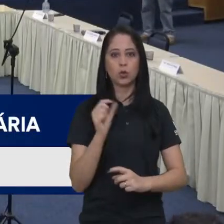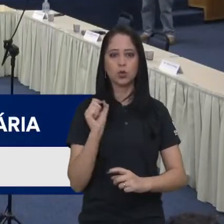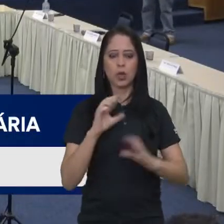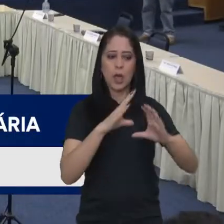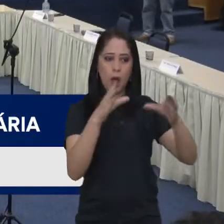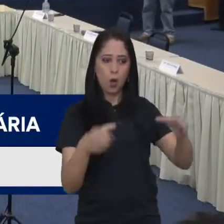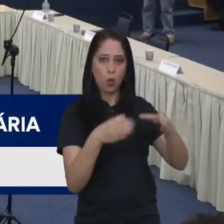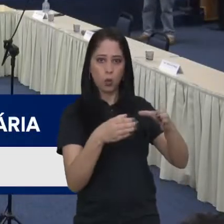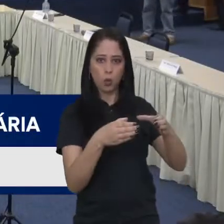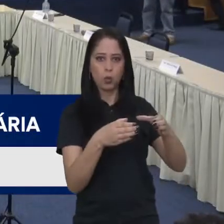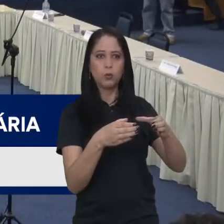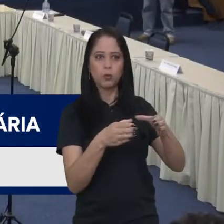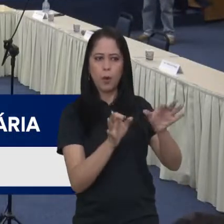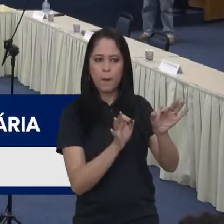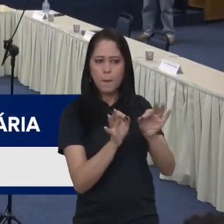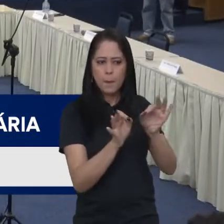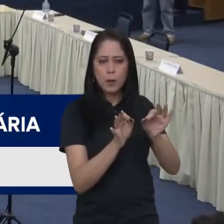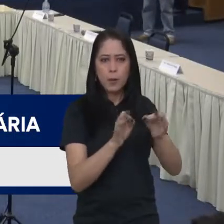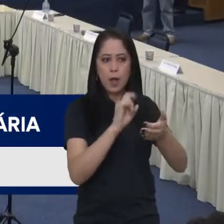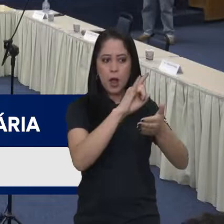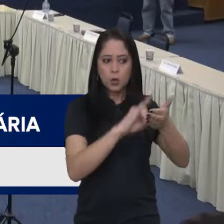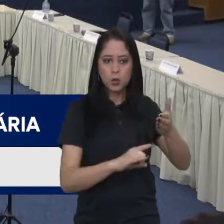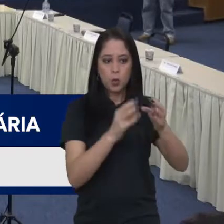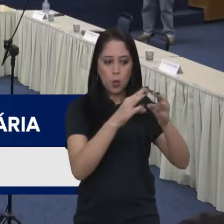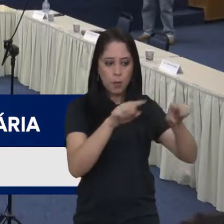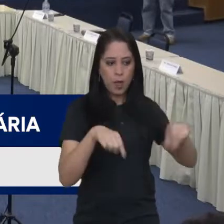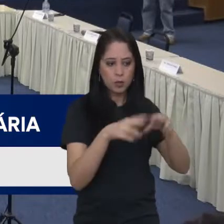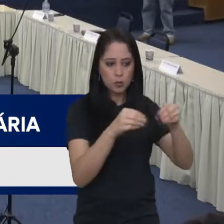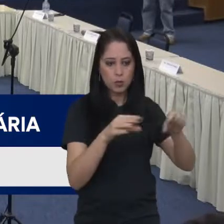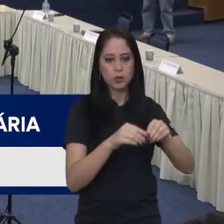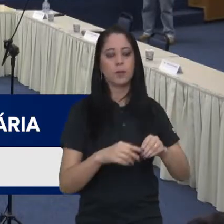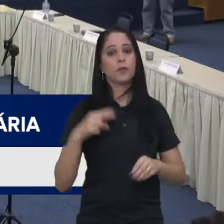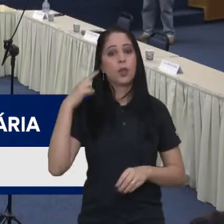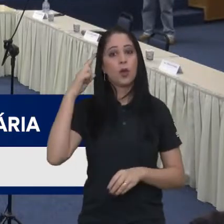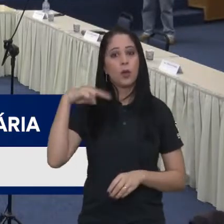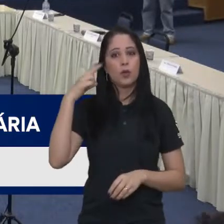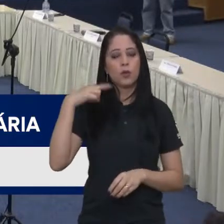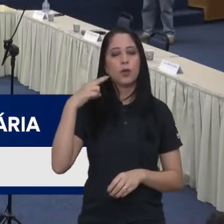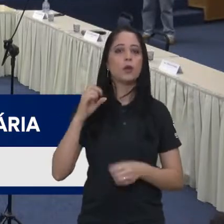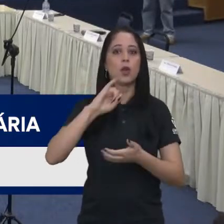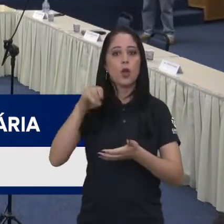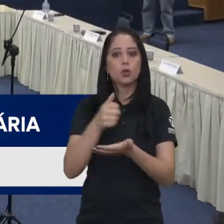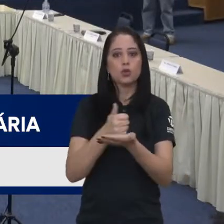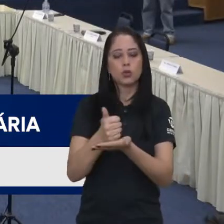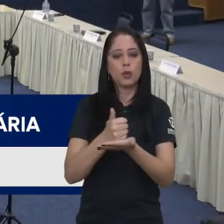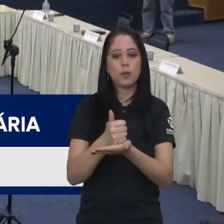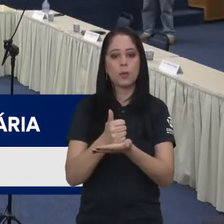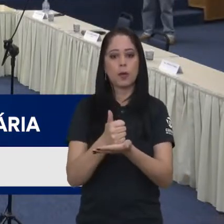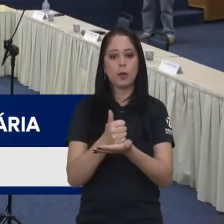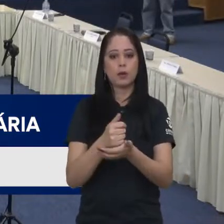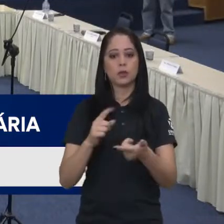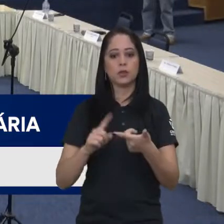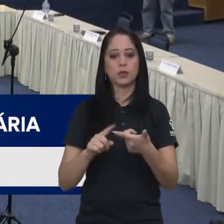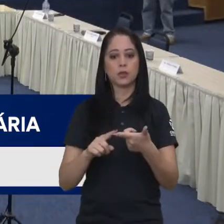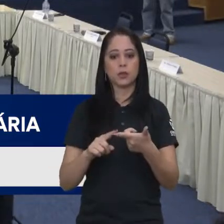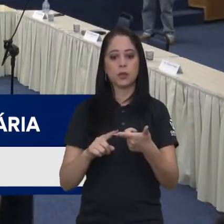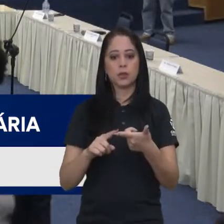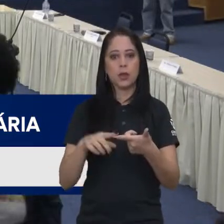de Regularização Fundiária. Estão presentes os seguintes vereadores, vereador Júnior da Farmácia,